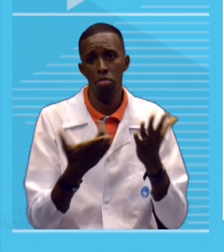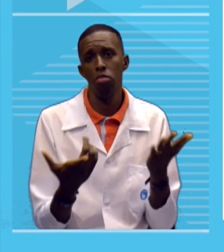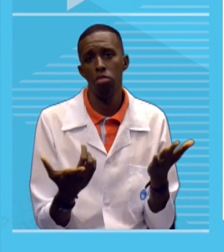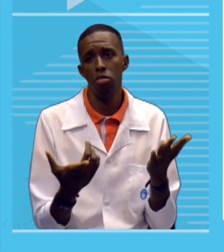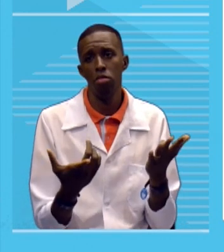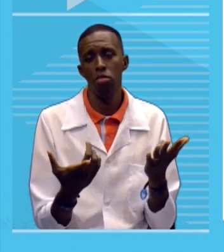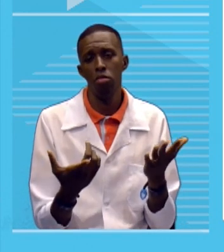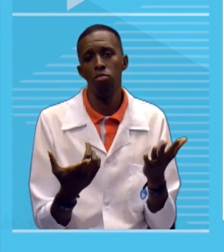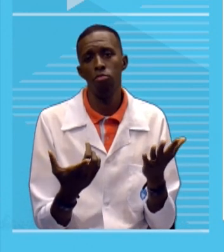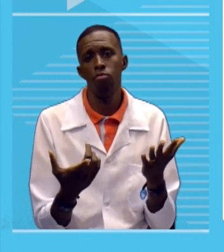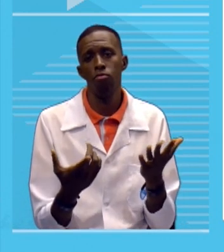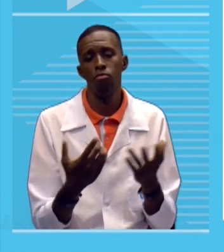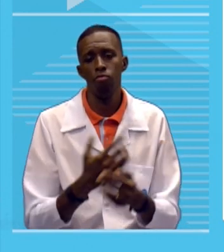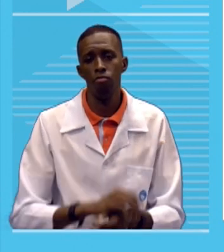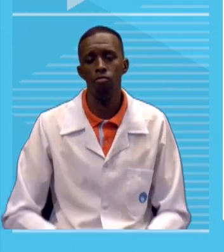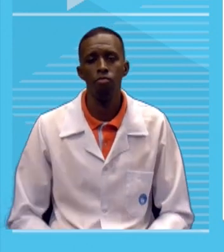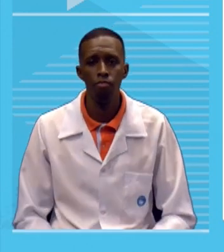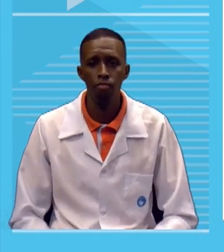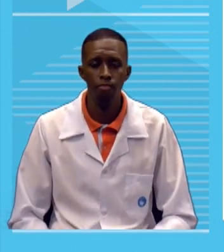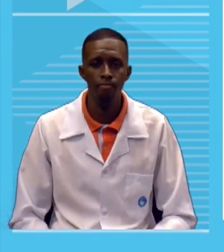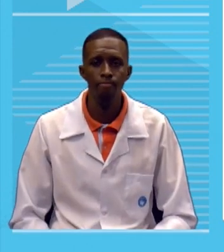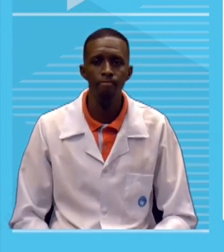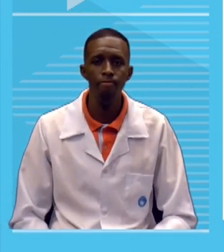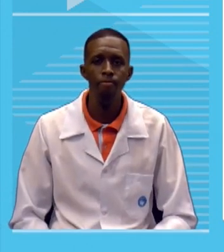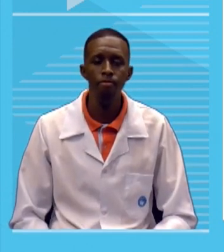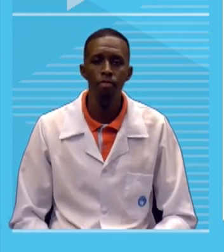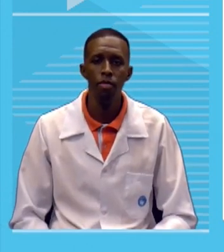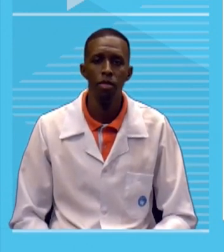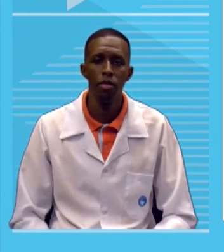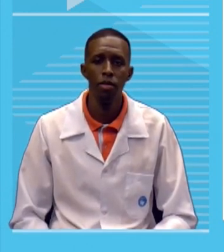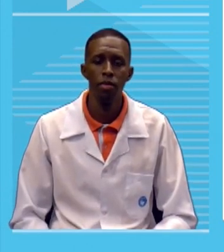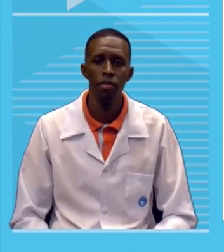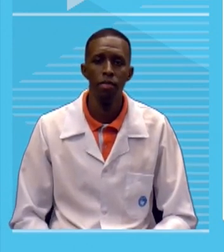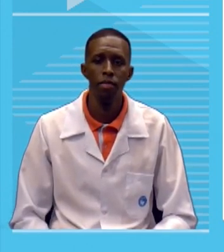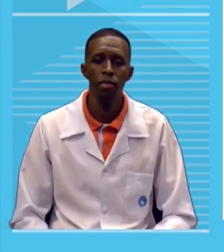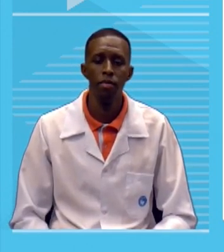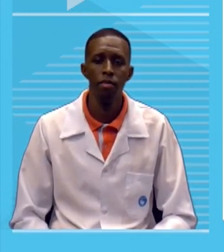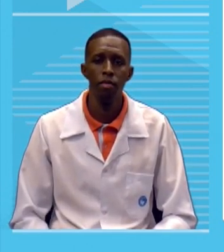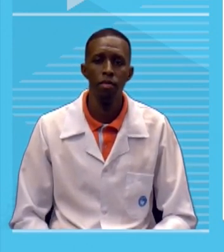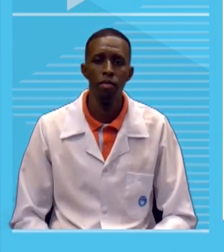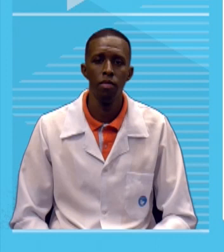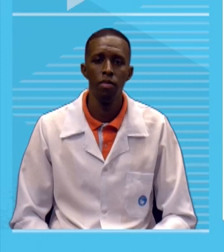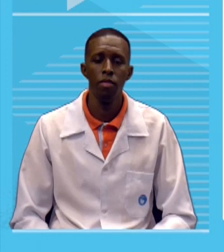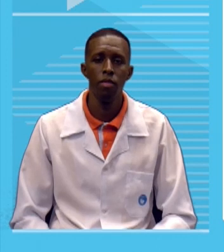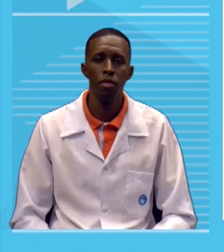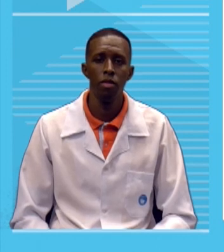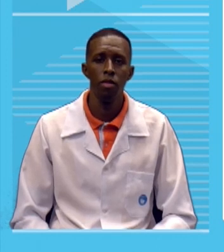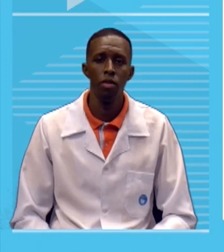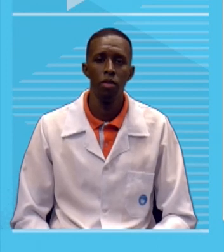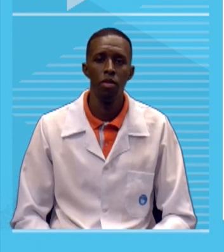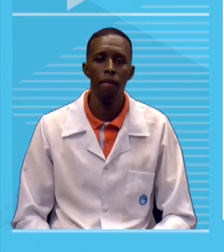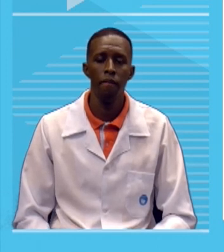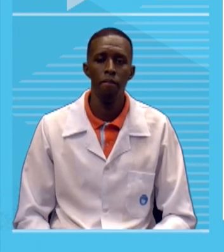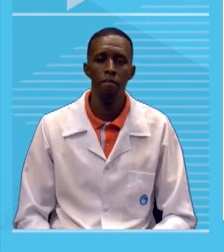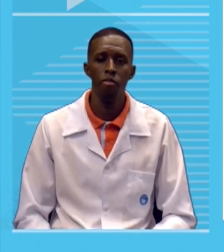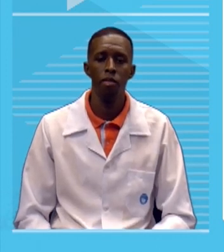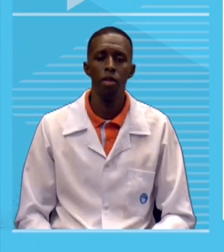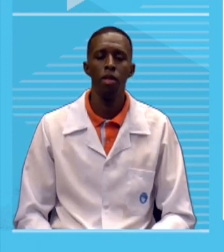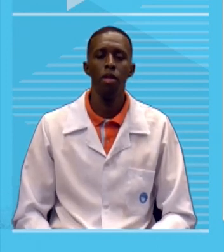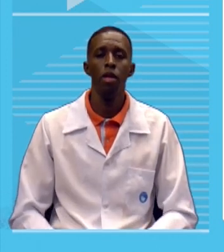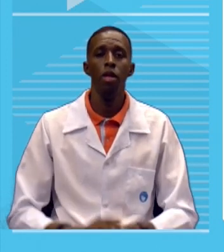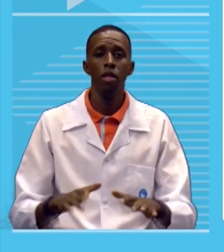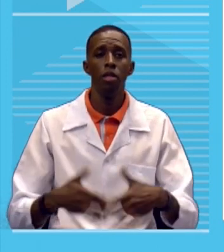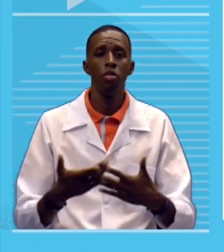conseguir se interligar com todas as regiões do Brasil. A gente sabe que ainda a comunicação, os sistemas, né,